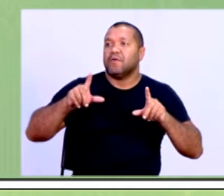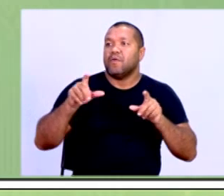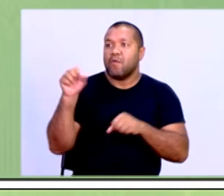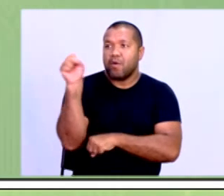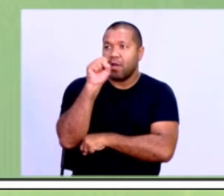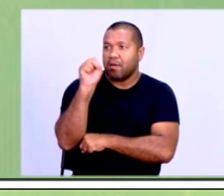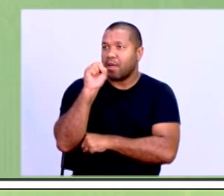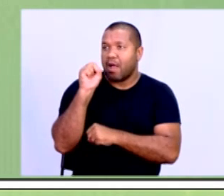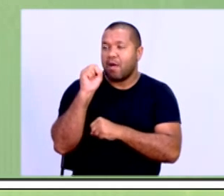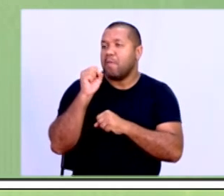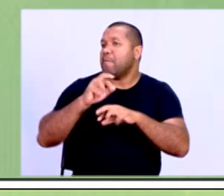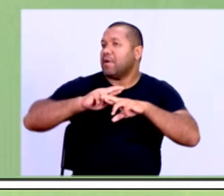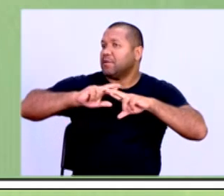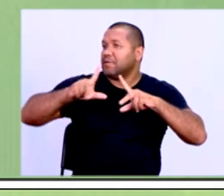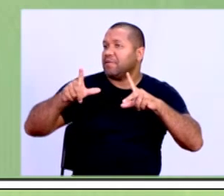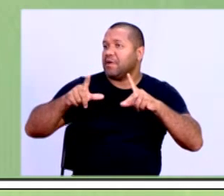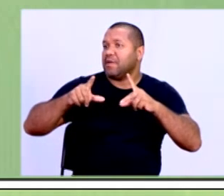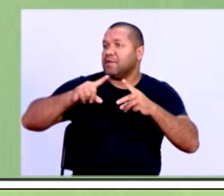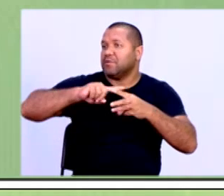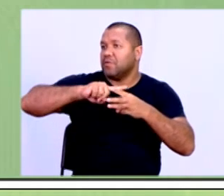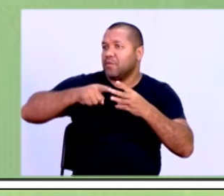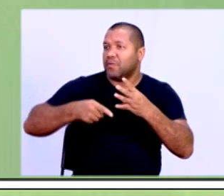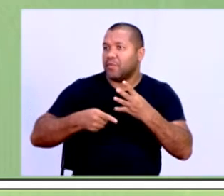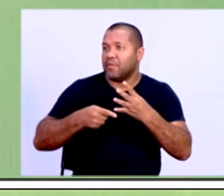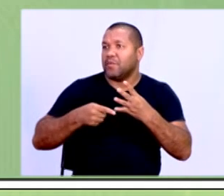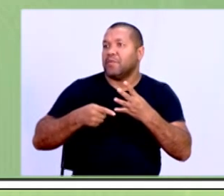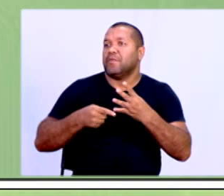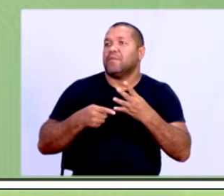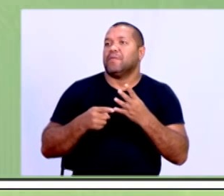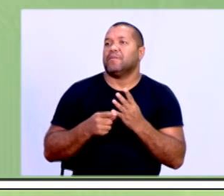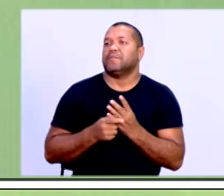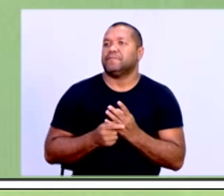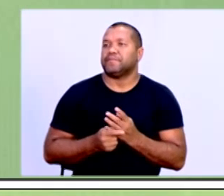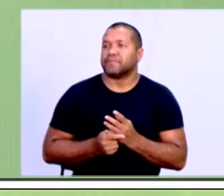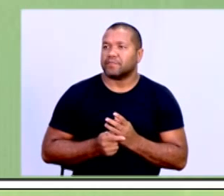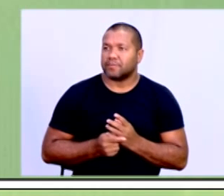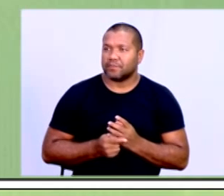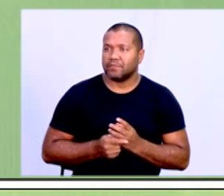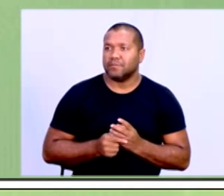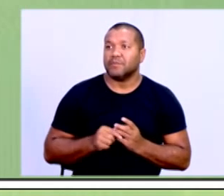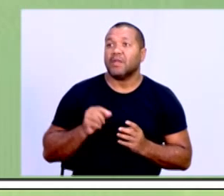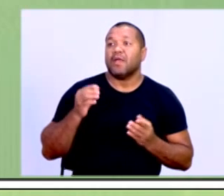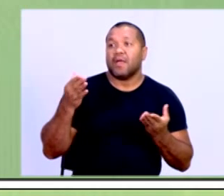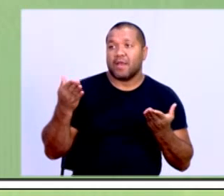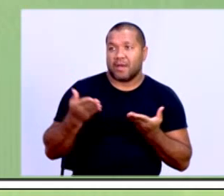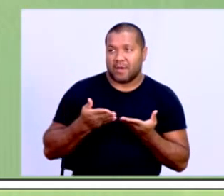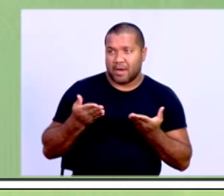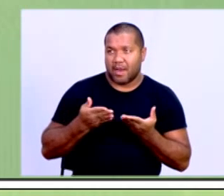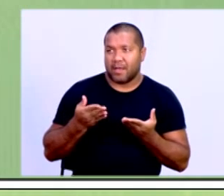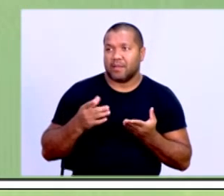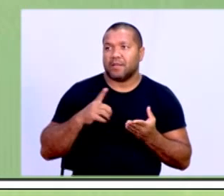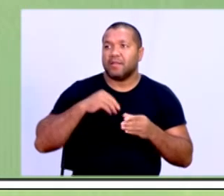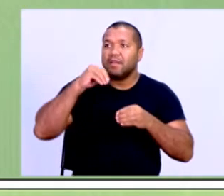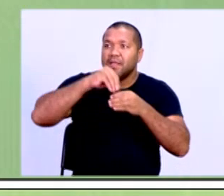da minha classe eu tenho as operações, que são as ações